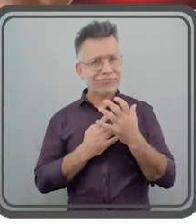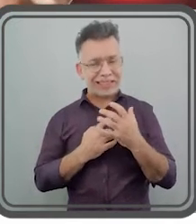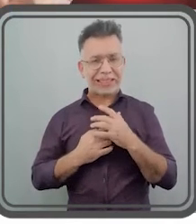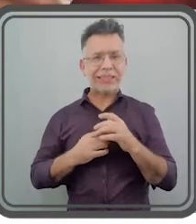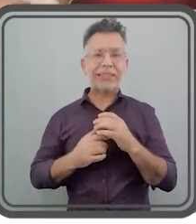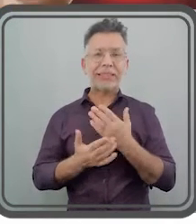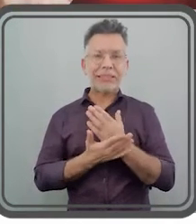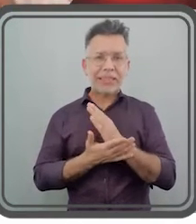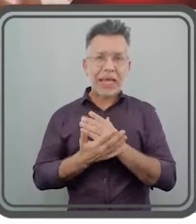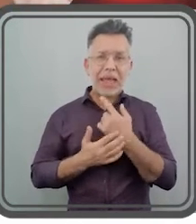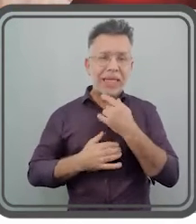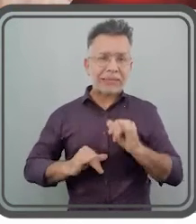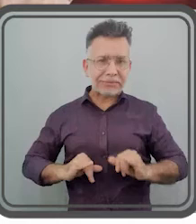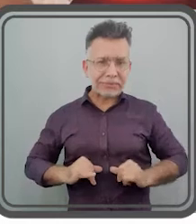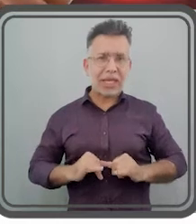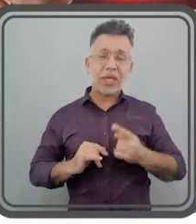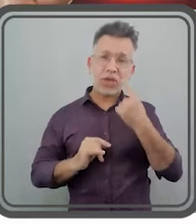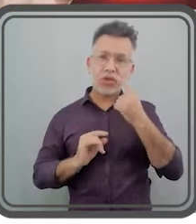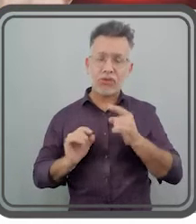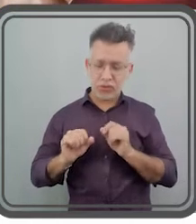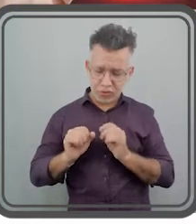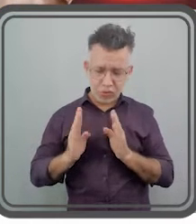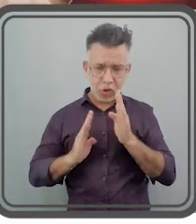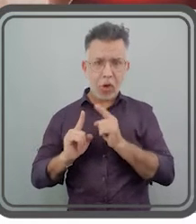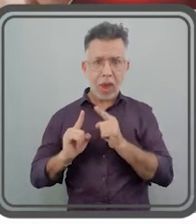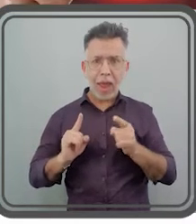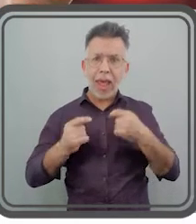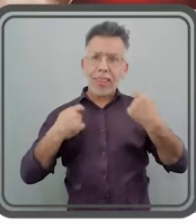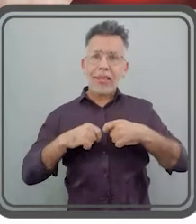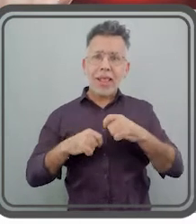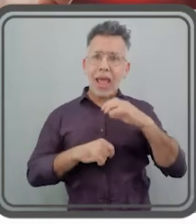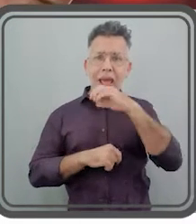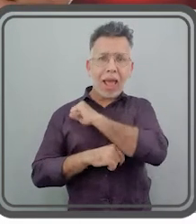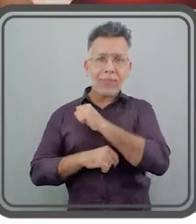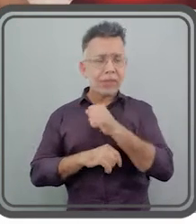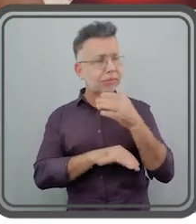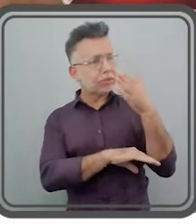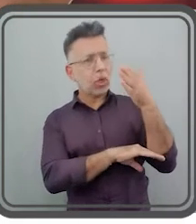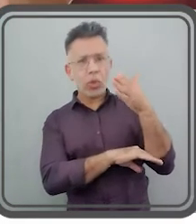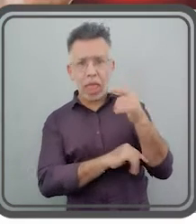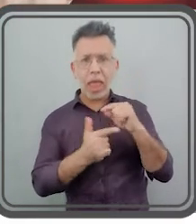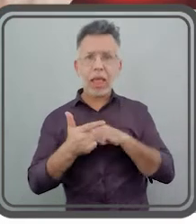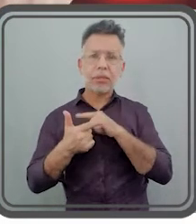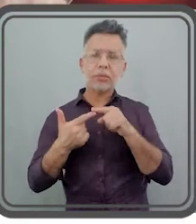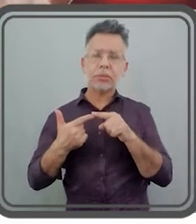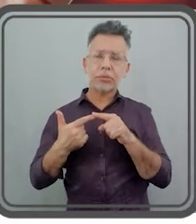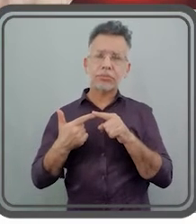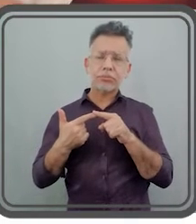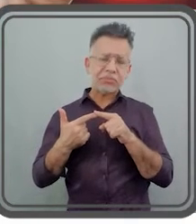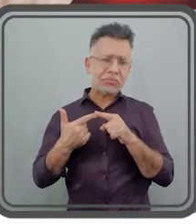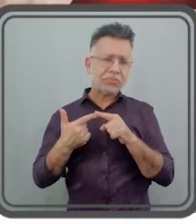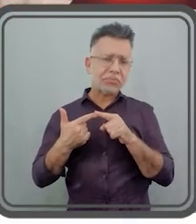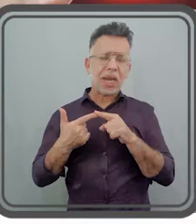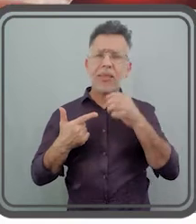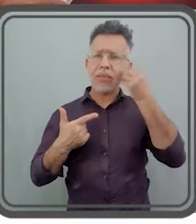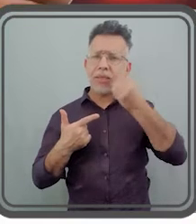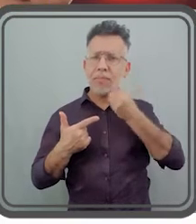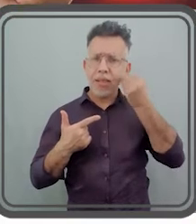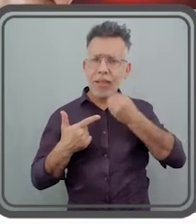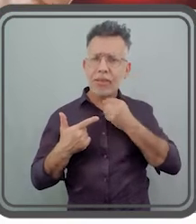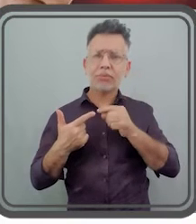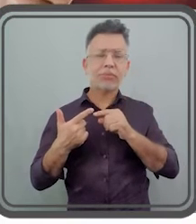e a gente viu nesse primeiro momento a e rápida Jr de trabalho de